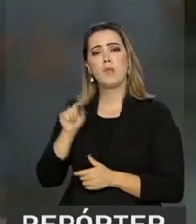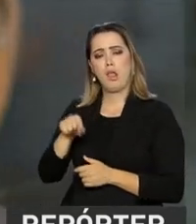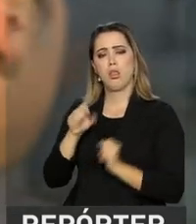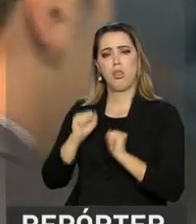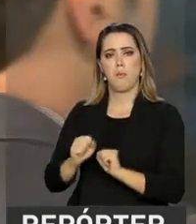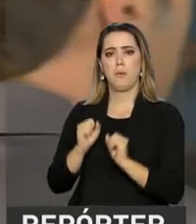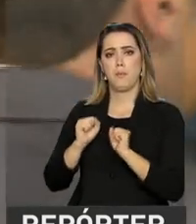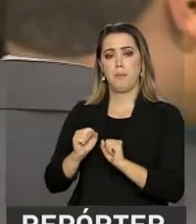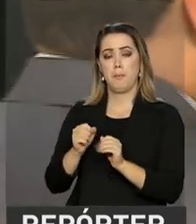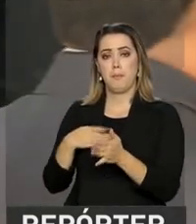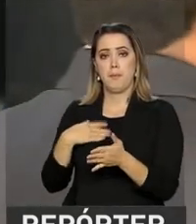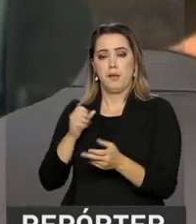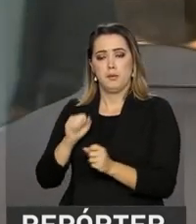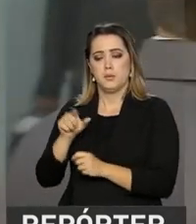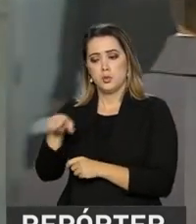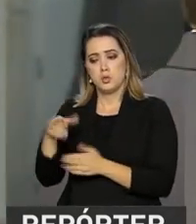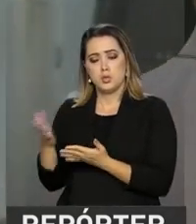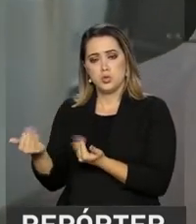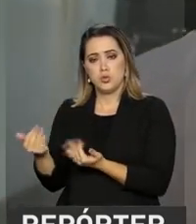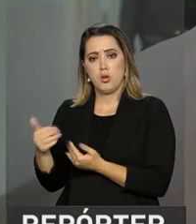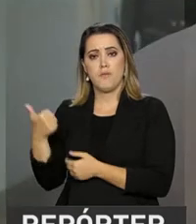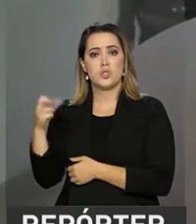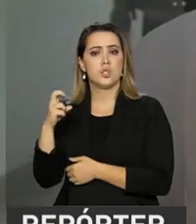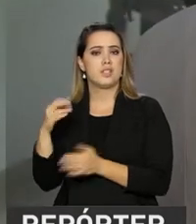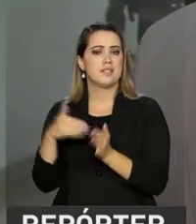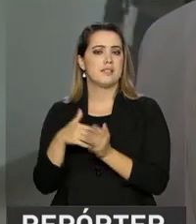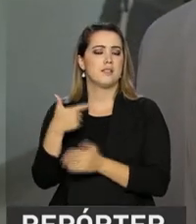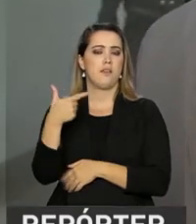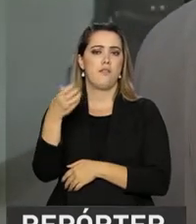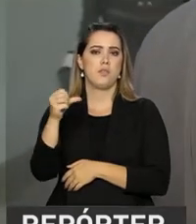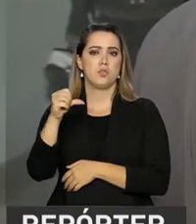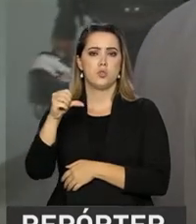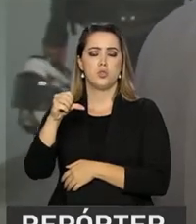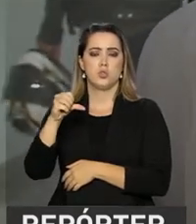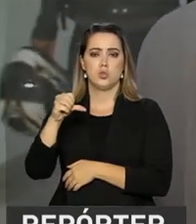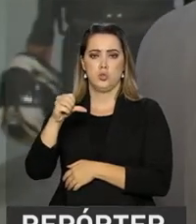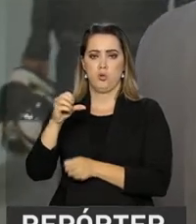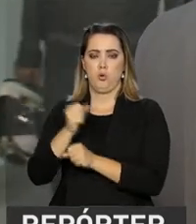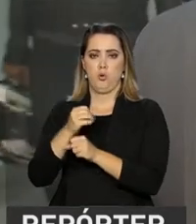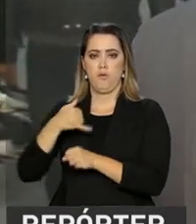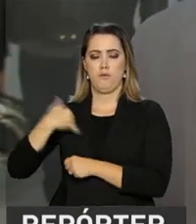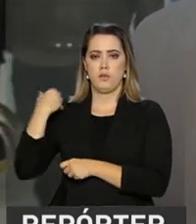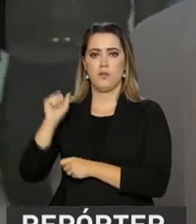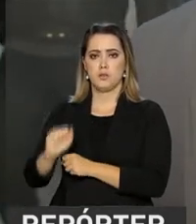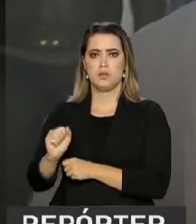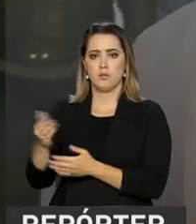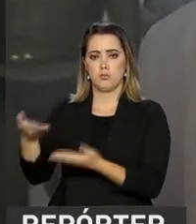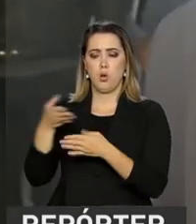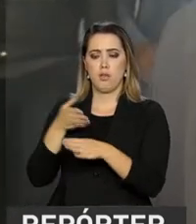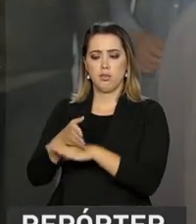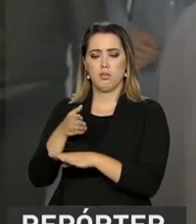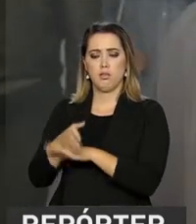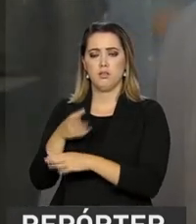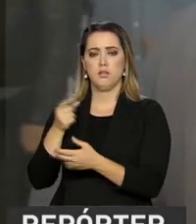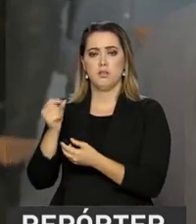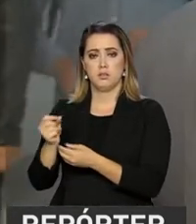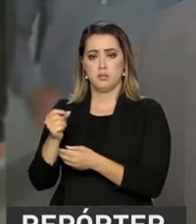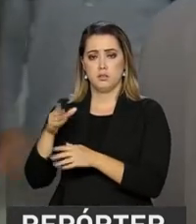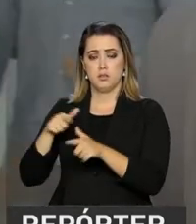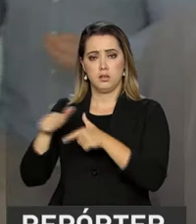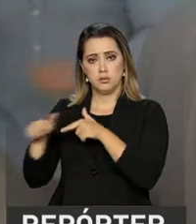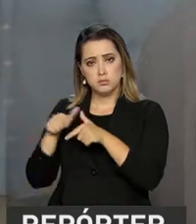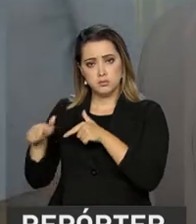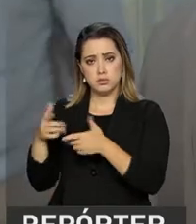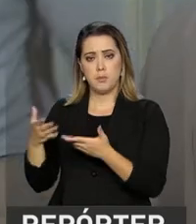podem permitir a esses jovens de 15 a 29 anos receber ferramentas que permitam a eles entraram no mercado de trabalho se